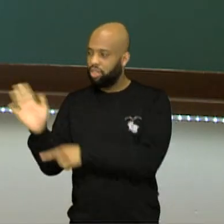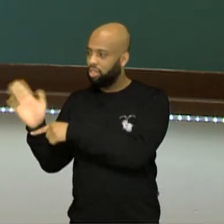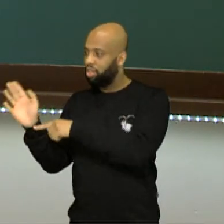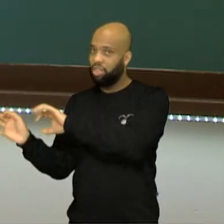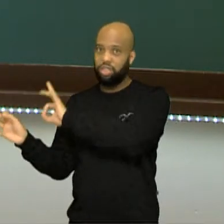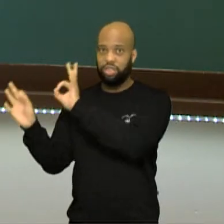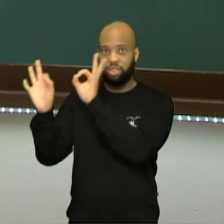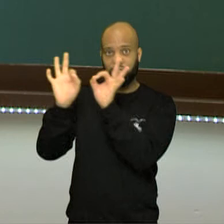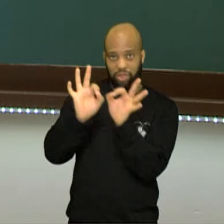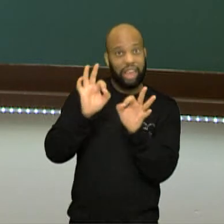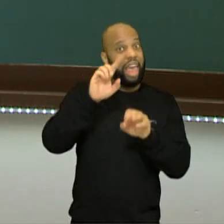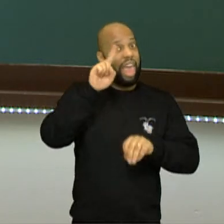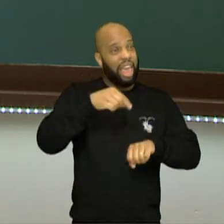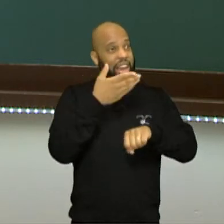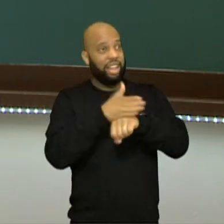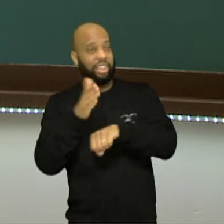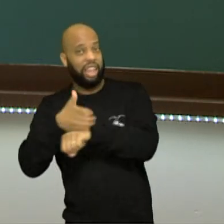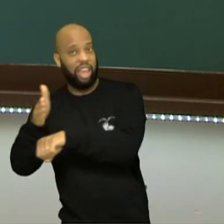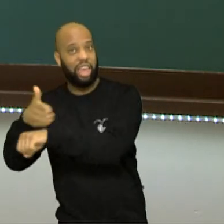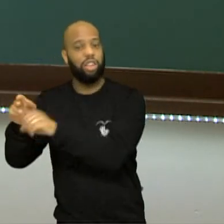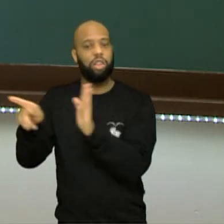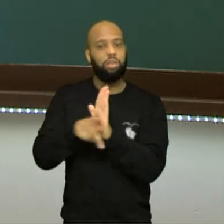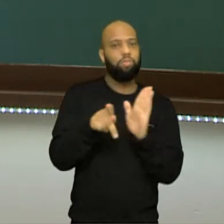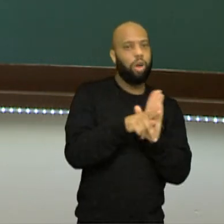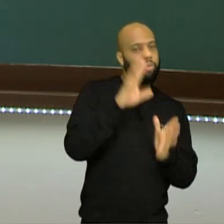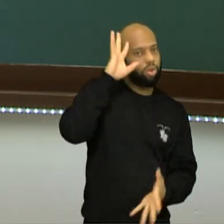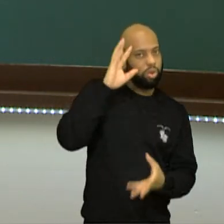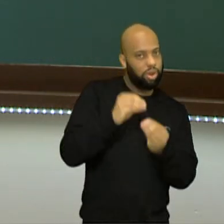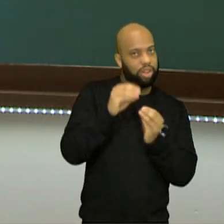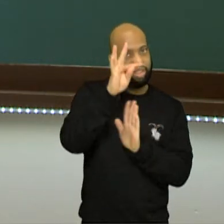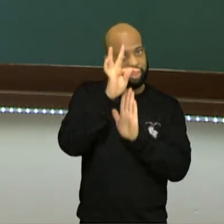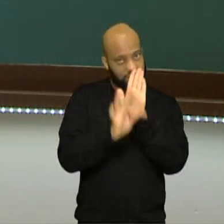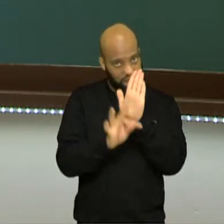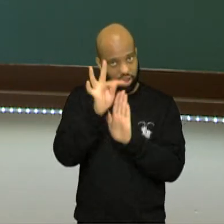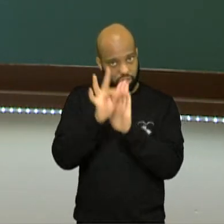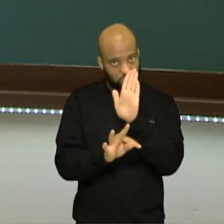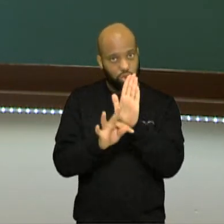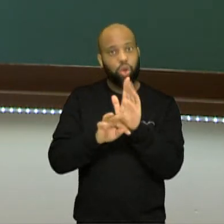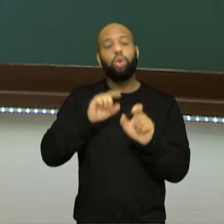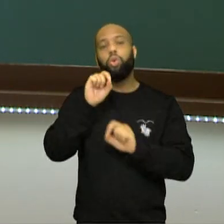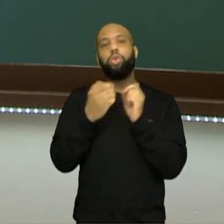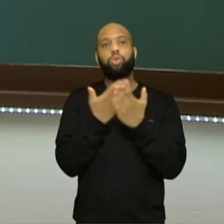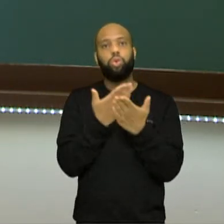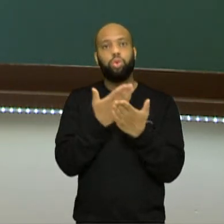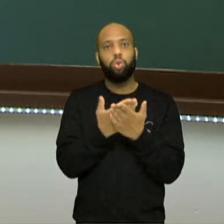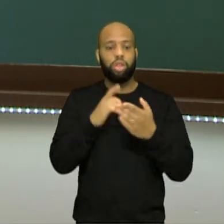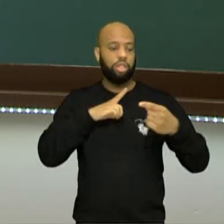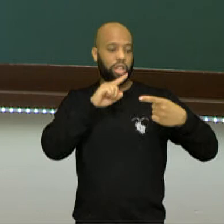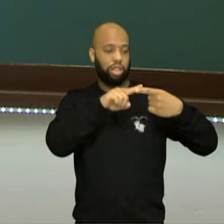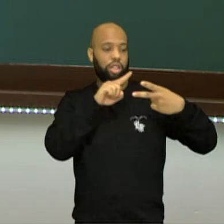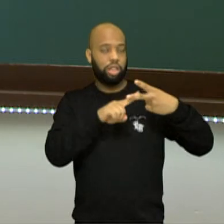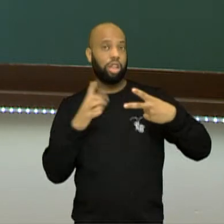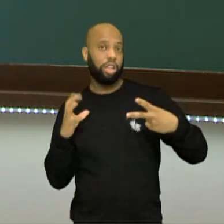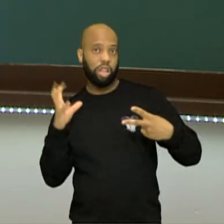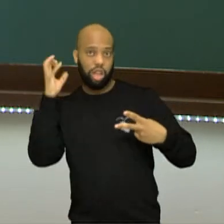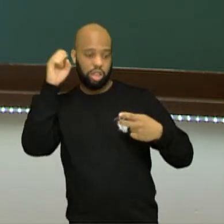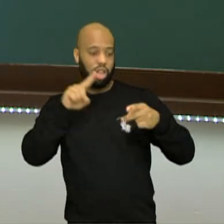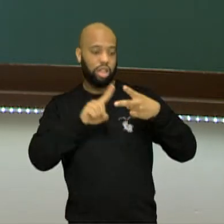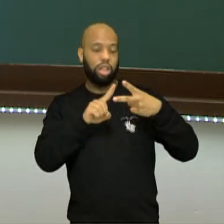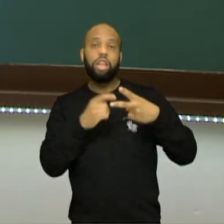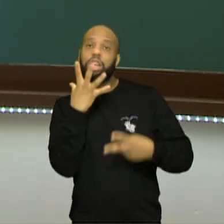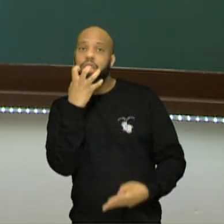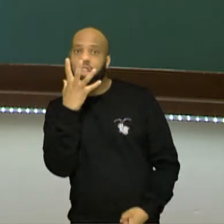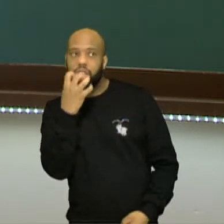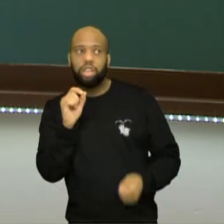desse exercício de interpretação de texto. Nesse vídeo, nós falamos sobre Spinoza e sobre